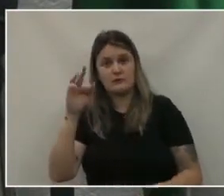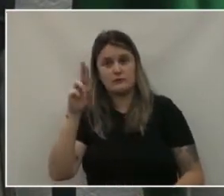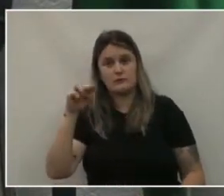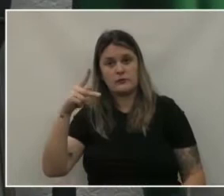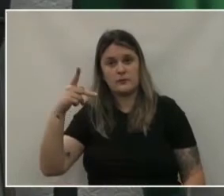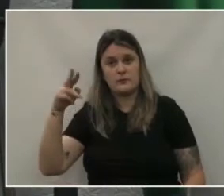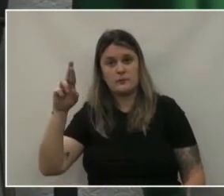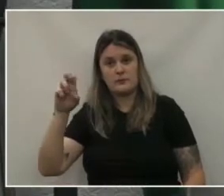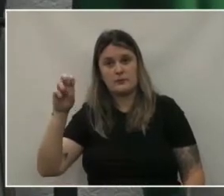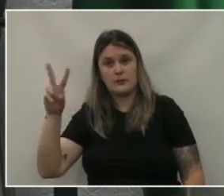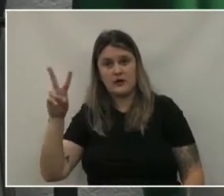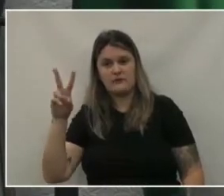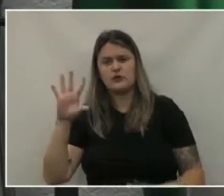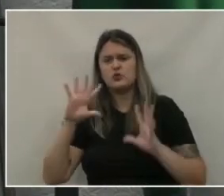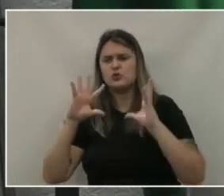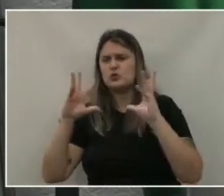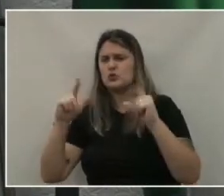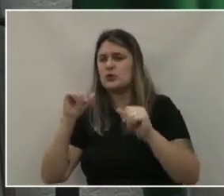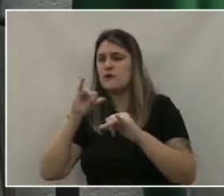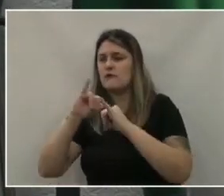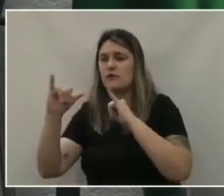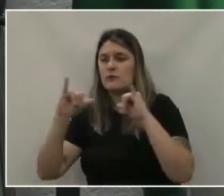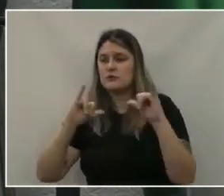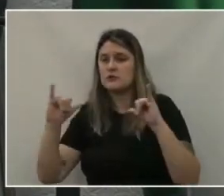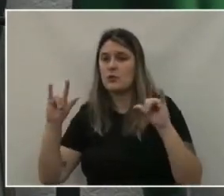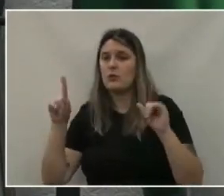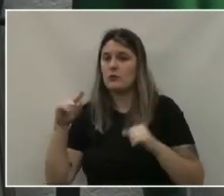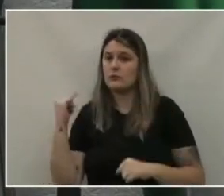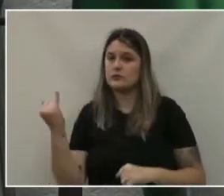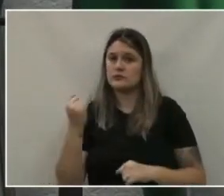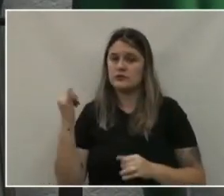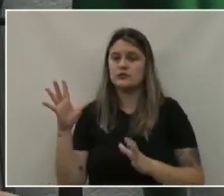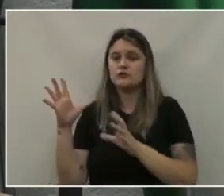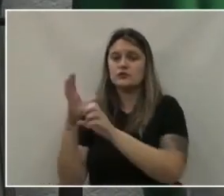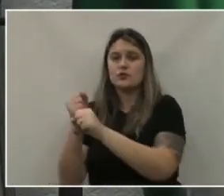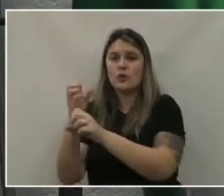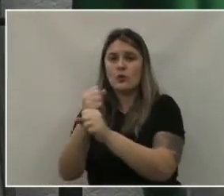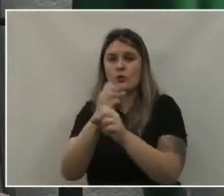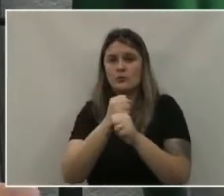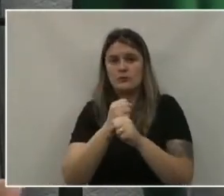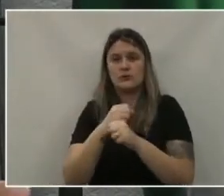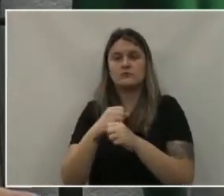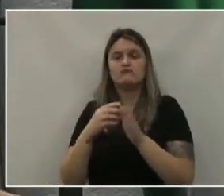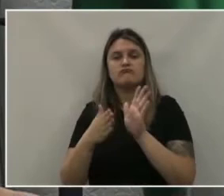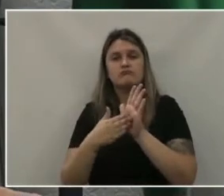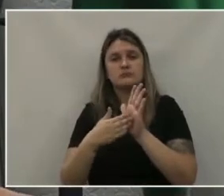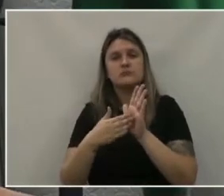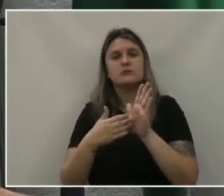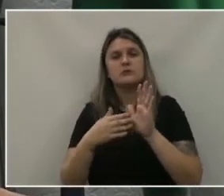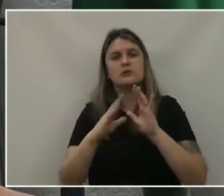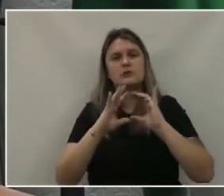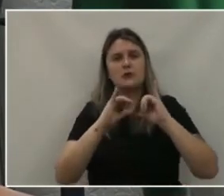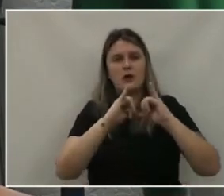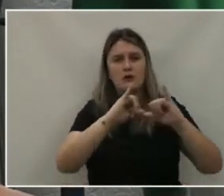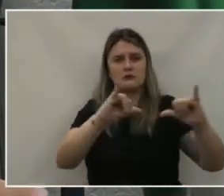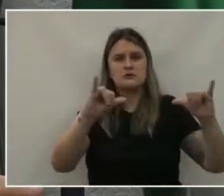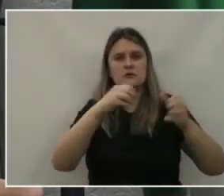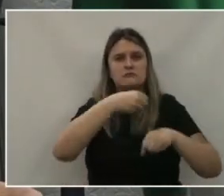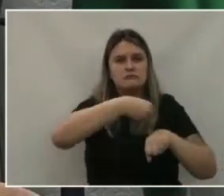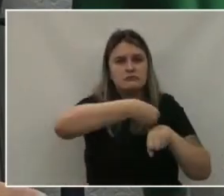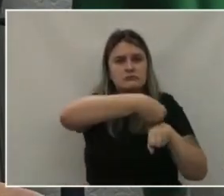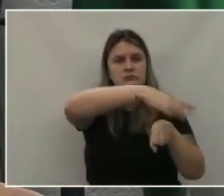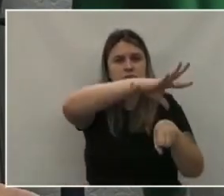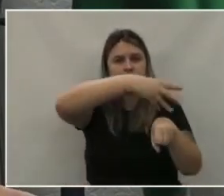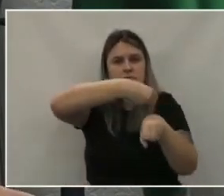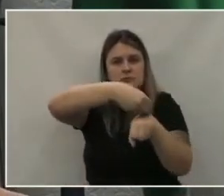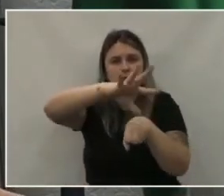essas informações são muito importantes para que nós possamos trazer à tona para toda a comunidade, porque